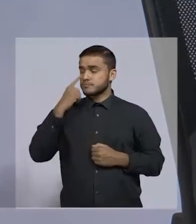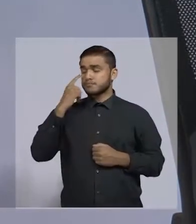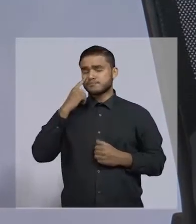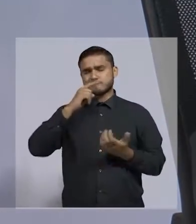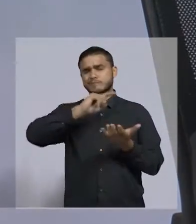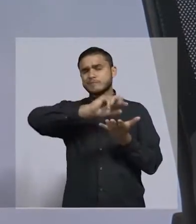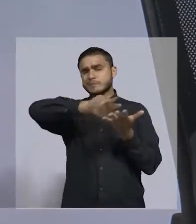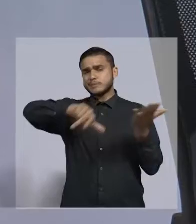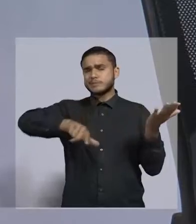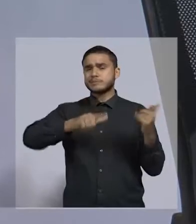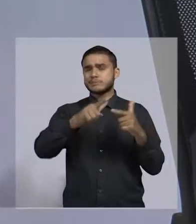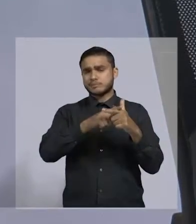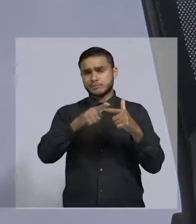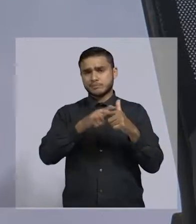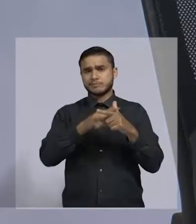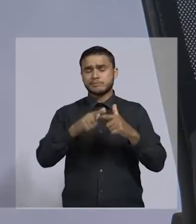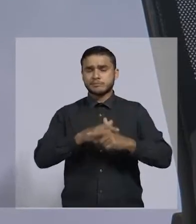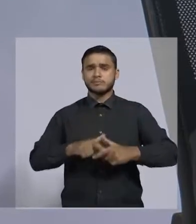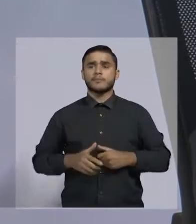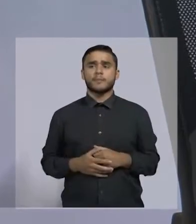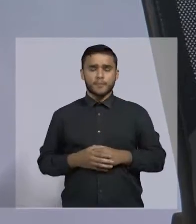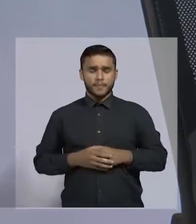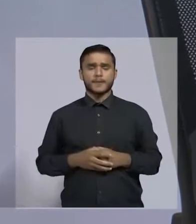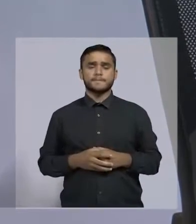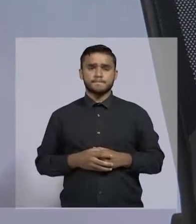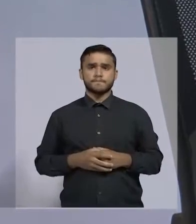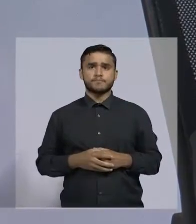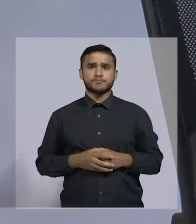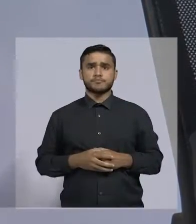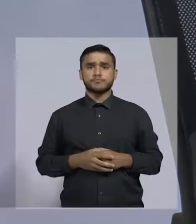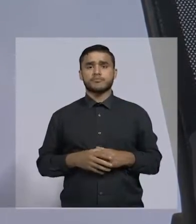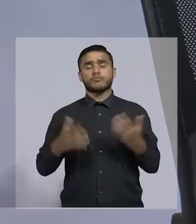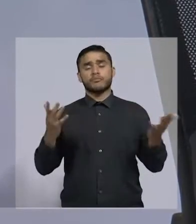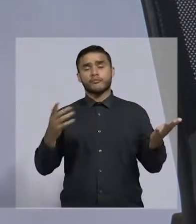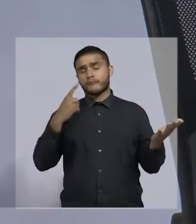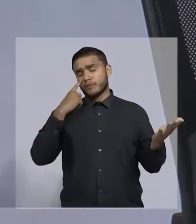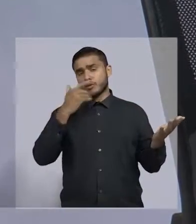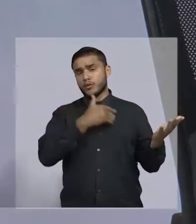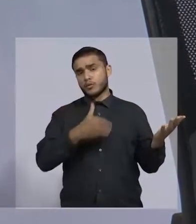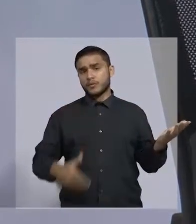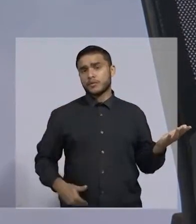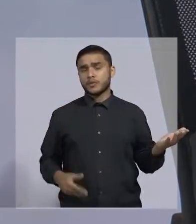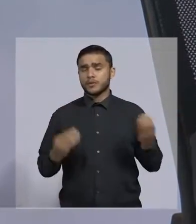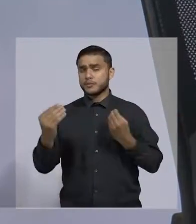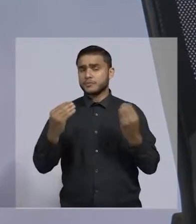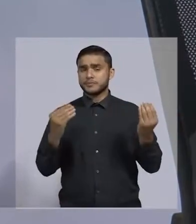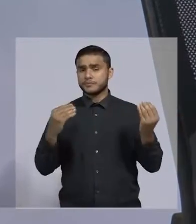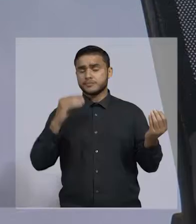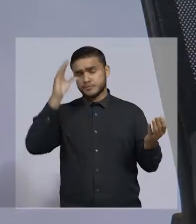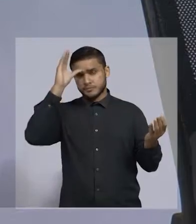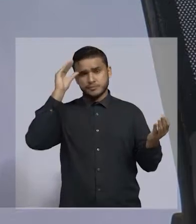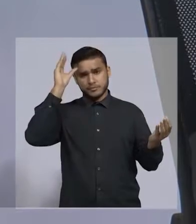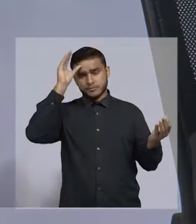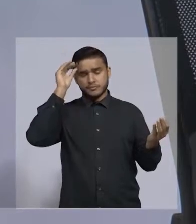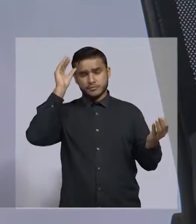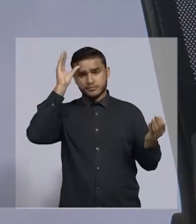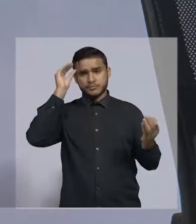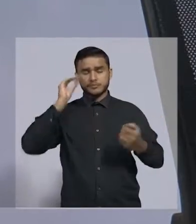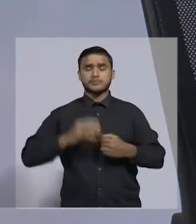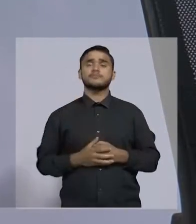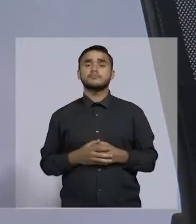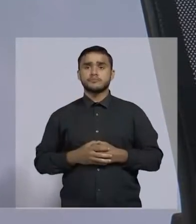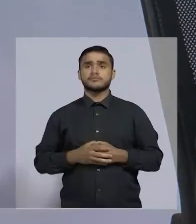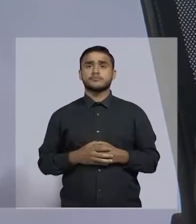como tudo na vida. O atual governador, Camilo Santana, é excelente. Eu